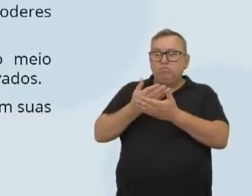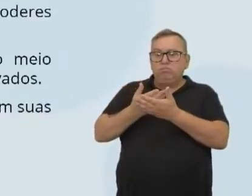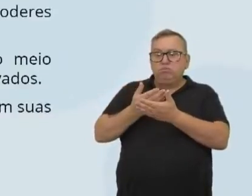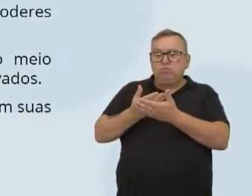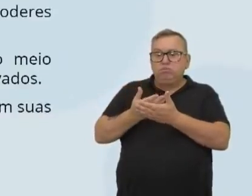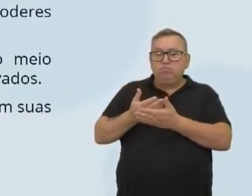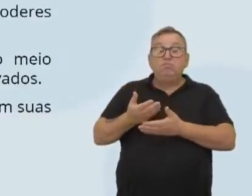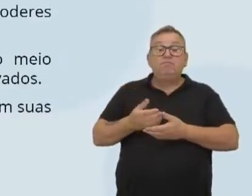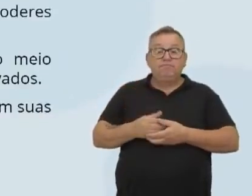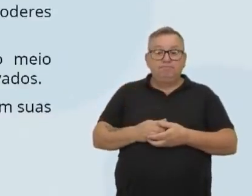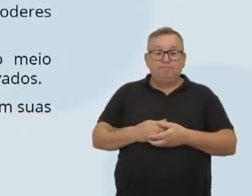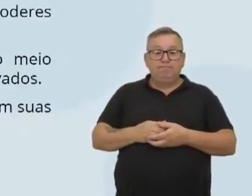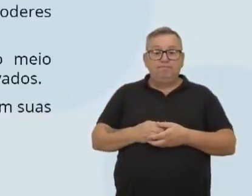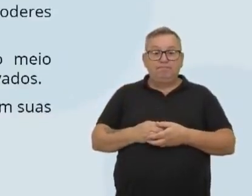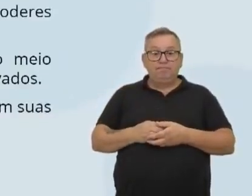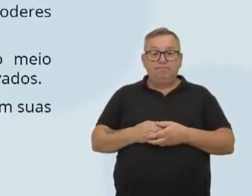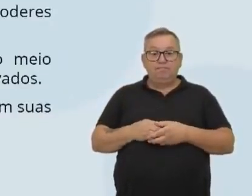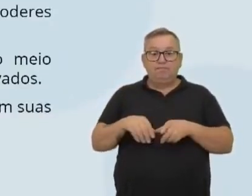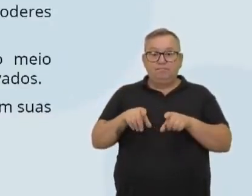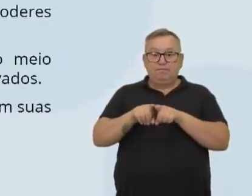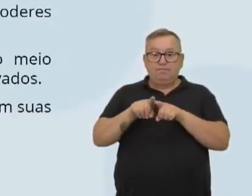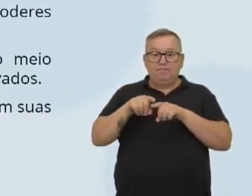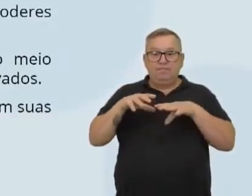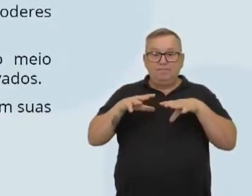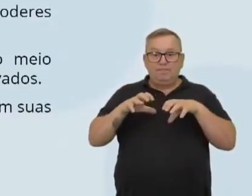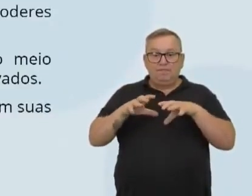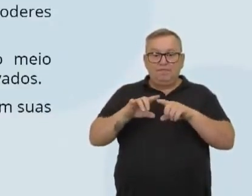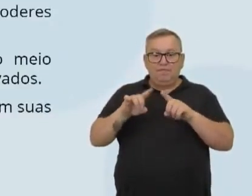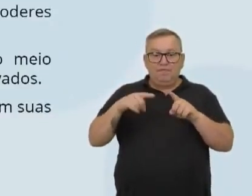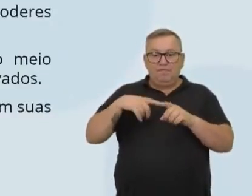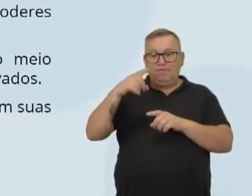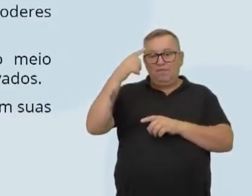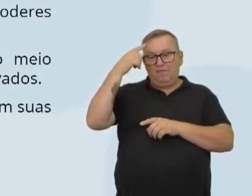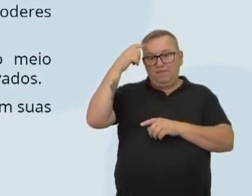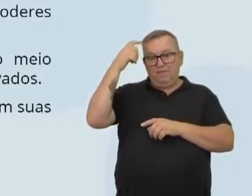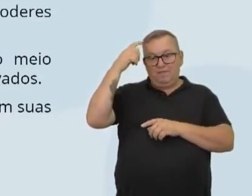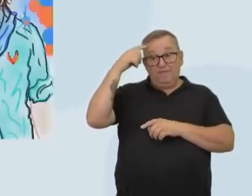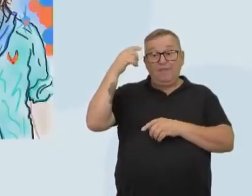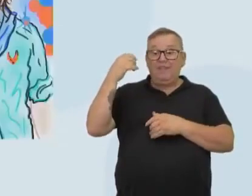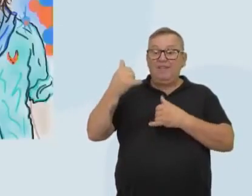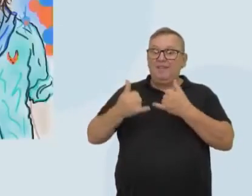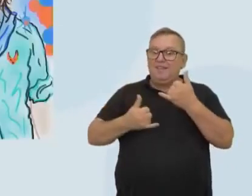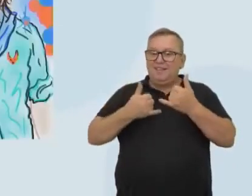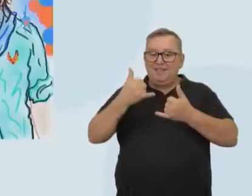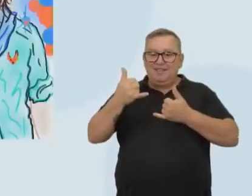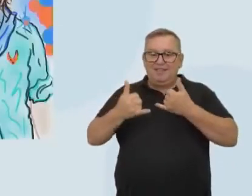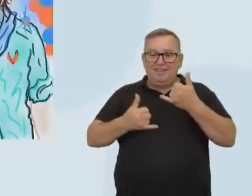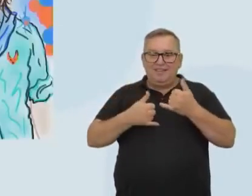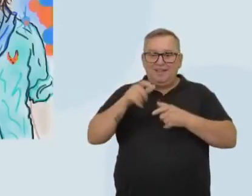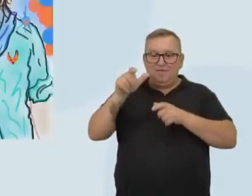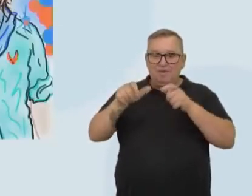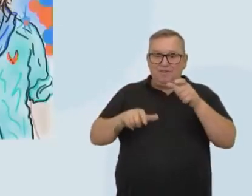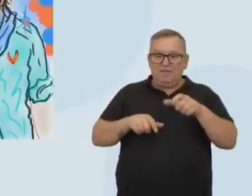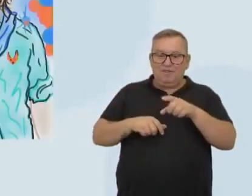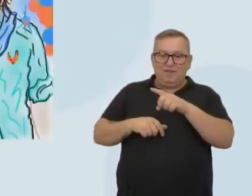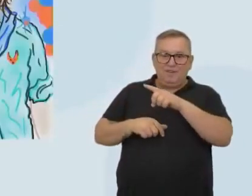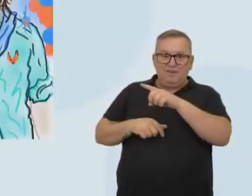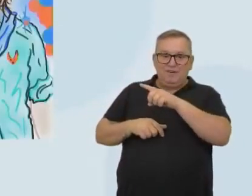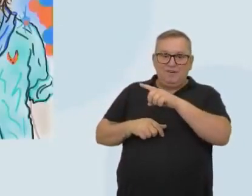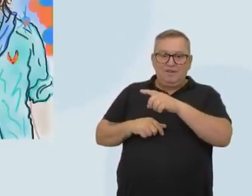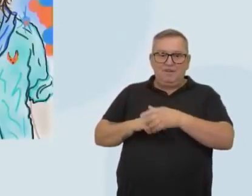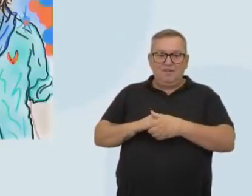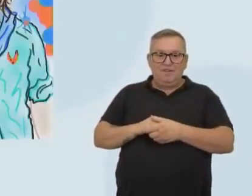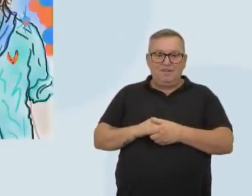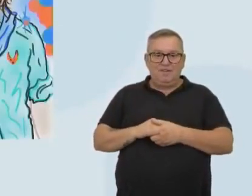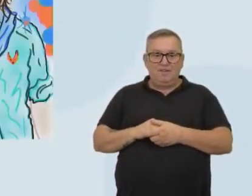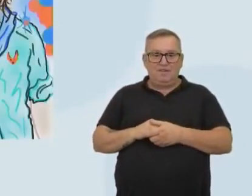curriculares, tá? E aí nós temos o nosso mão na massa, que é criar um jogo, personagens. Eu criei aí um jogo rapidinho